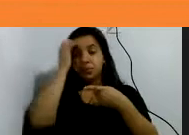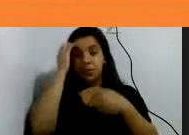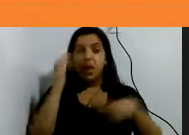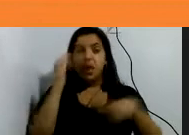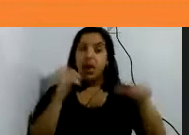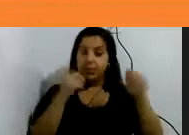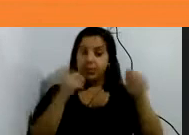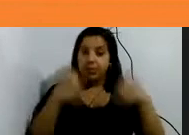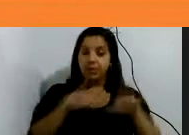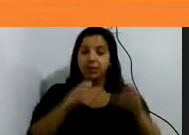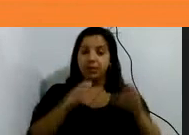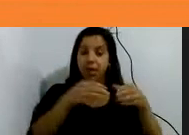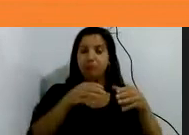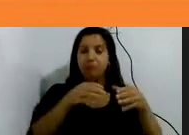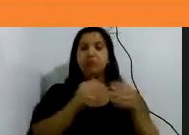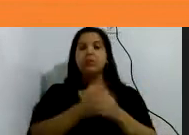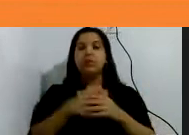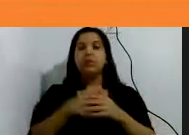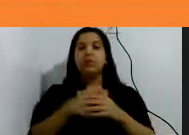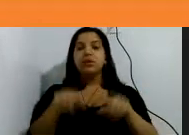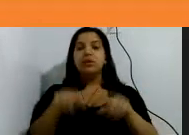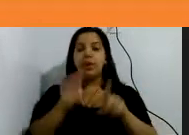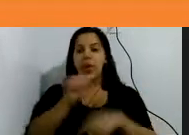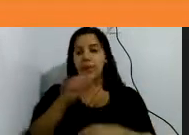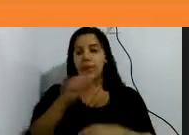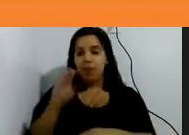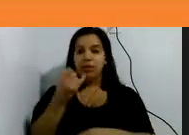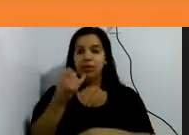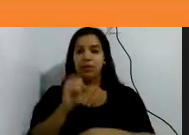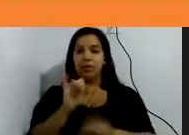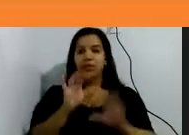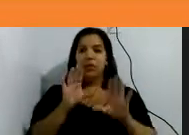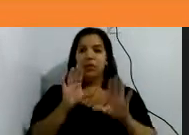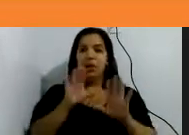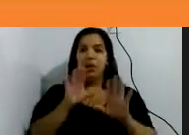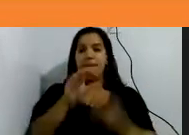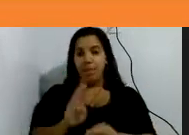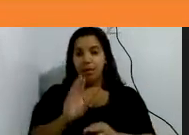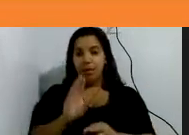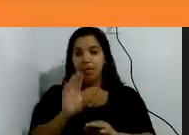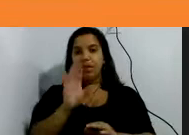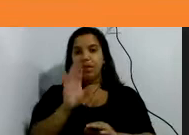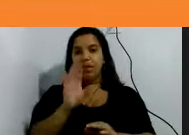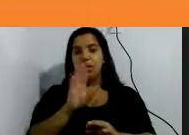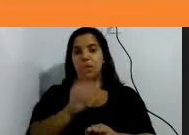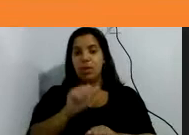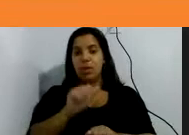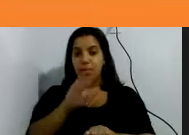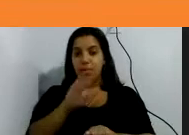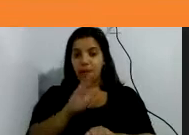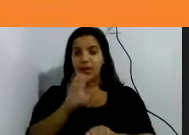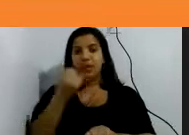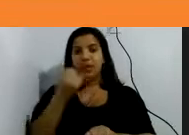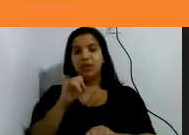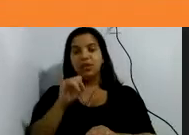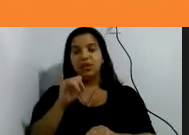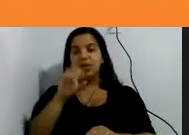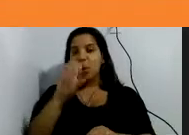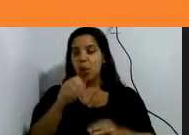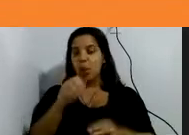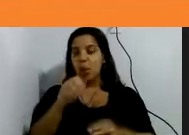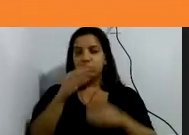tem que aglutinar A e AB. Se ele for B, tem que aglutinar o B e o AB. Se ele for O, ele não pode